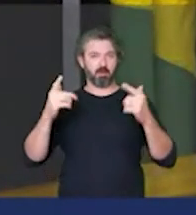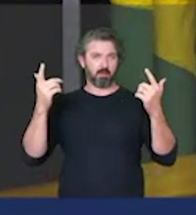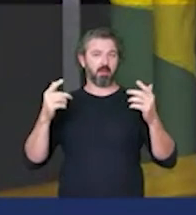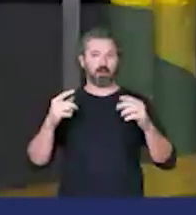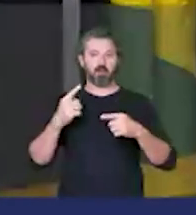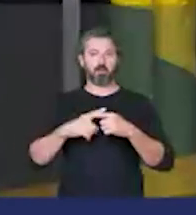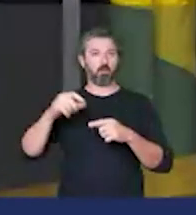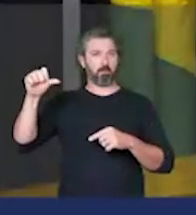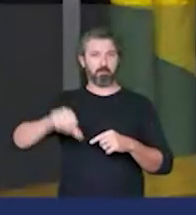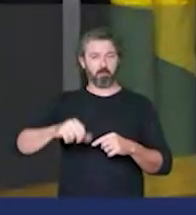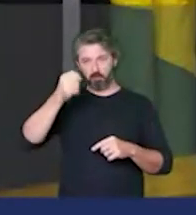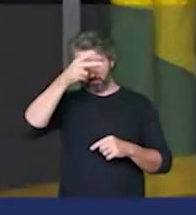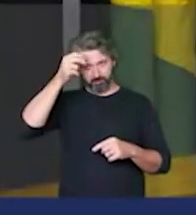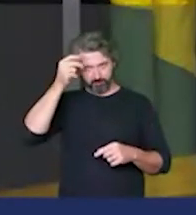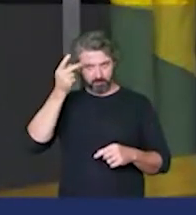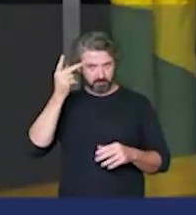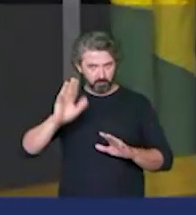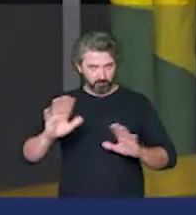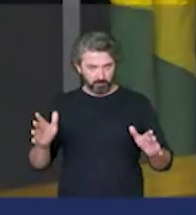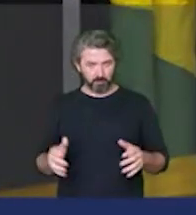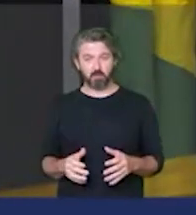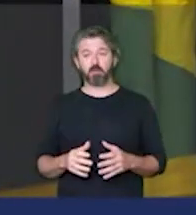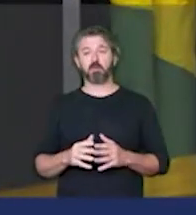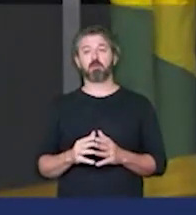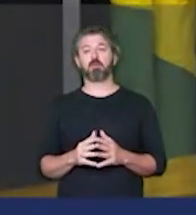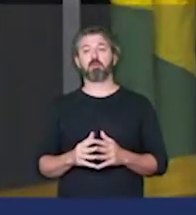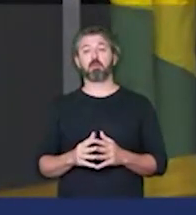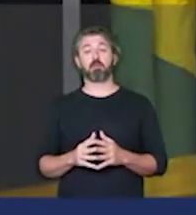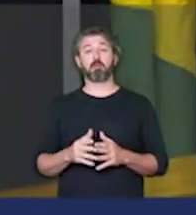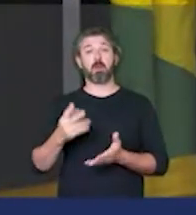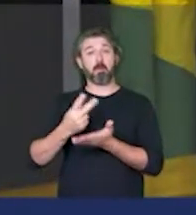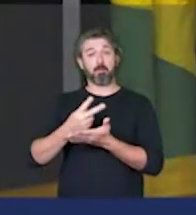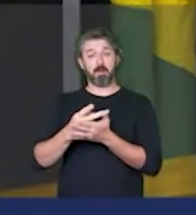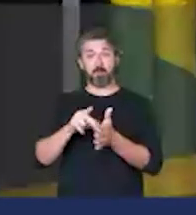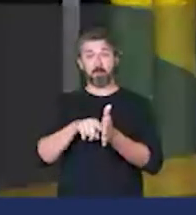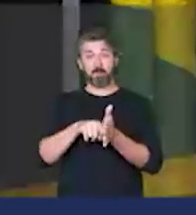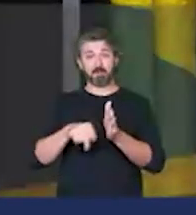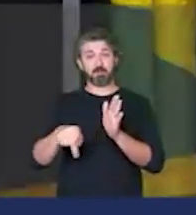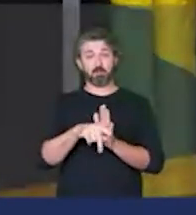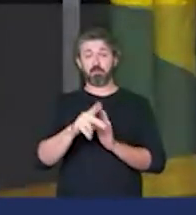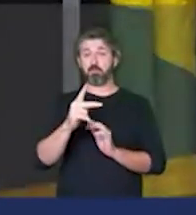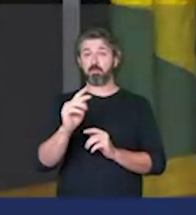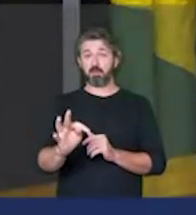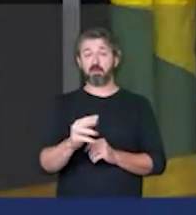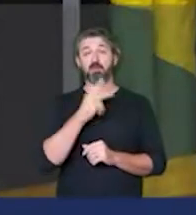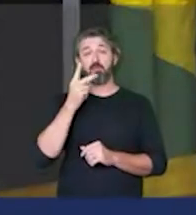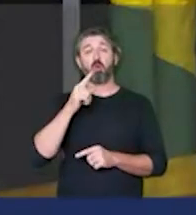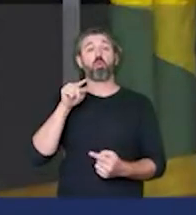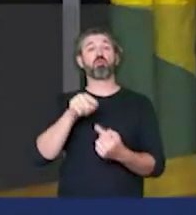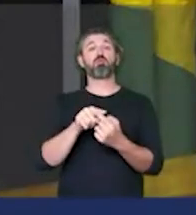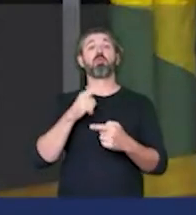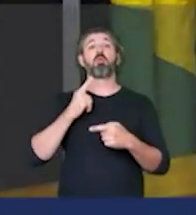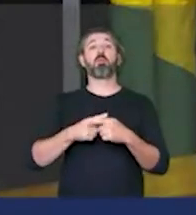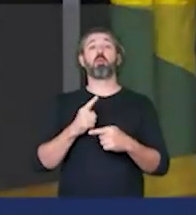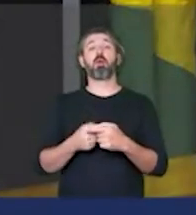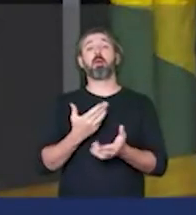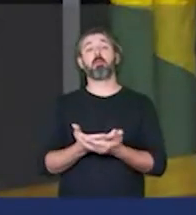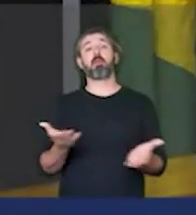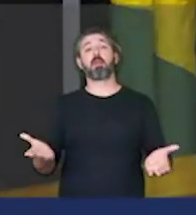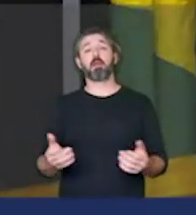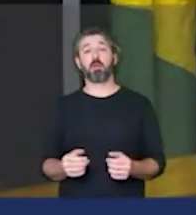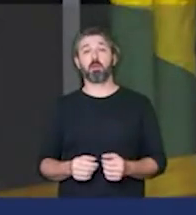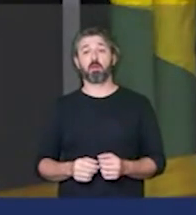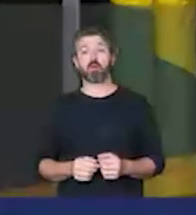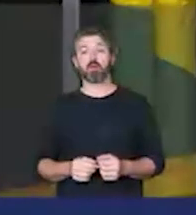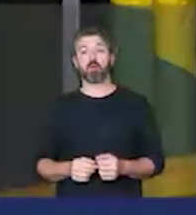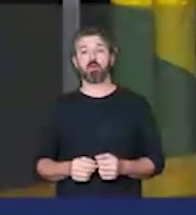por ser o pior prefeito da história de São Paulo, a própria pesquisa do PT mostrou a razão pela qual eles perderam as